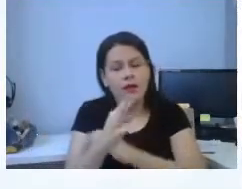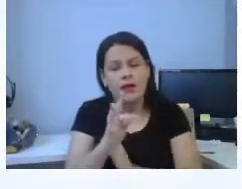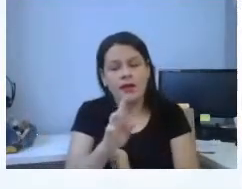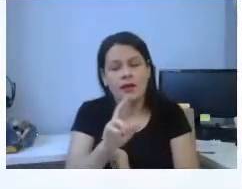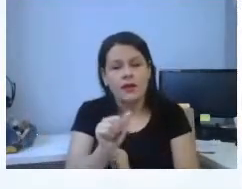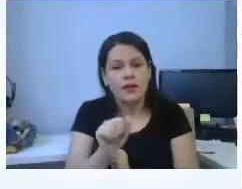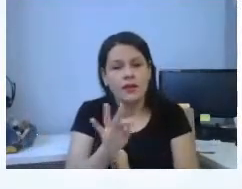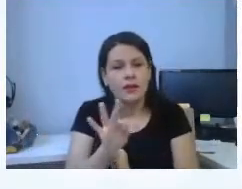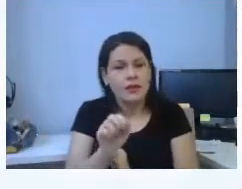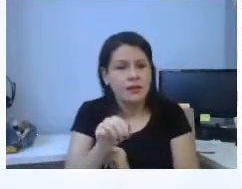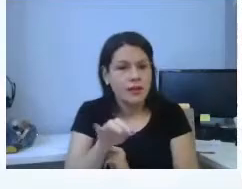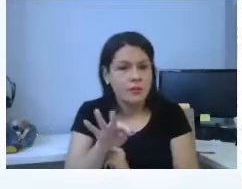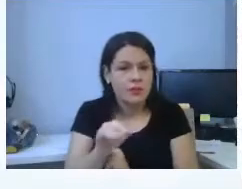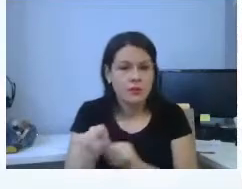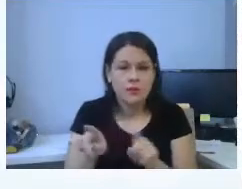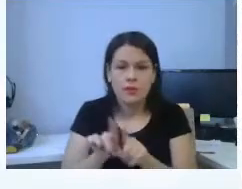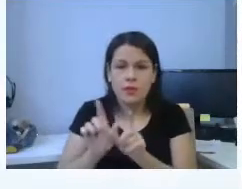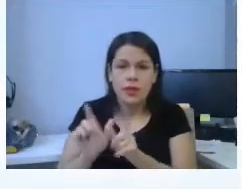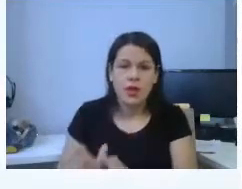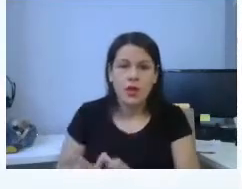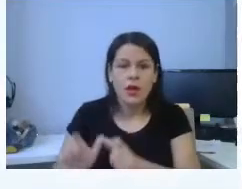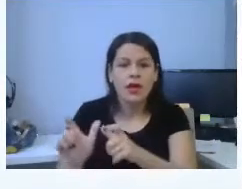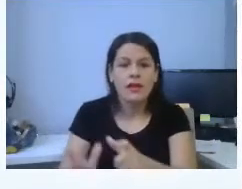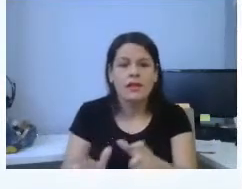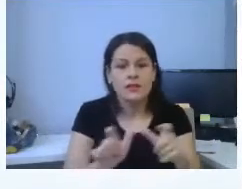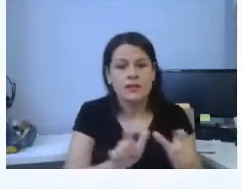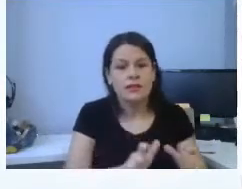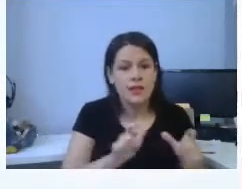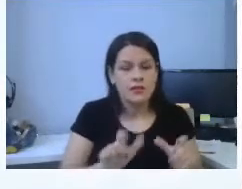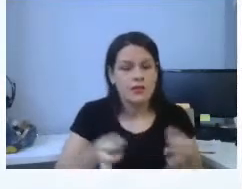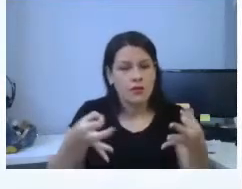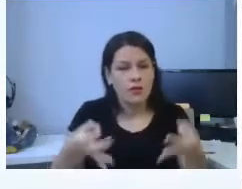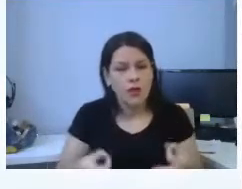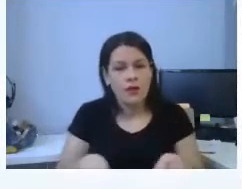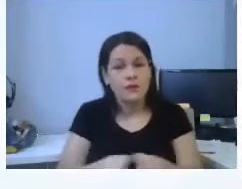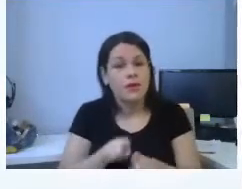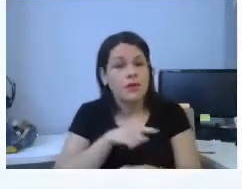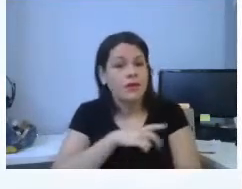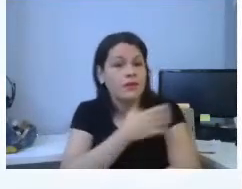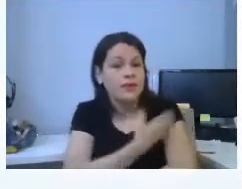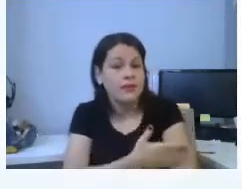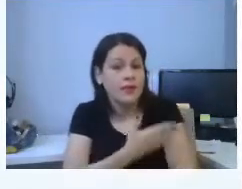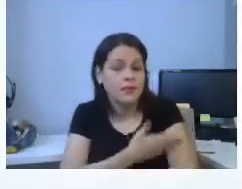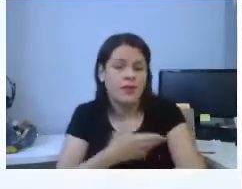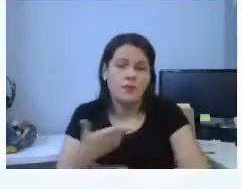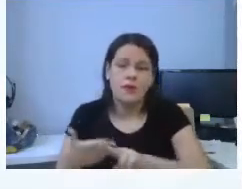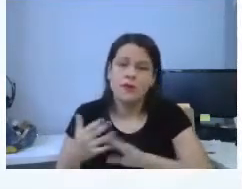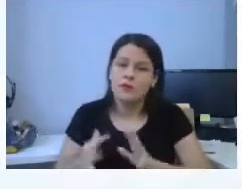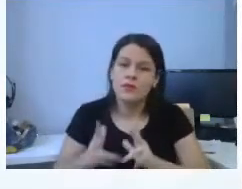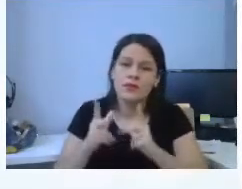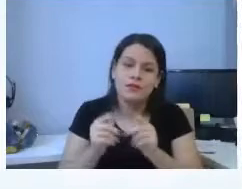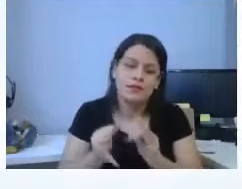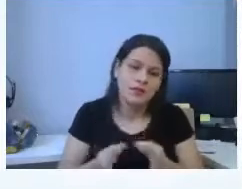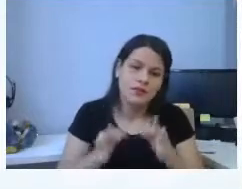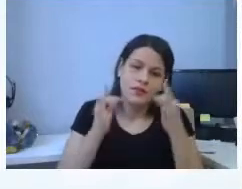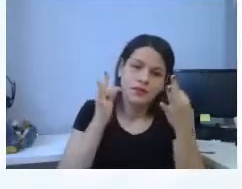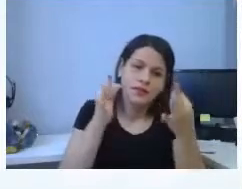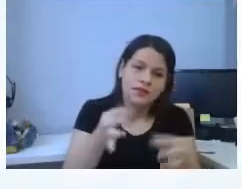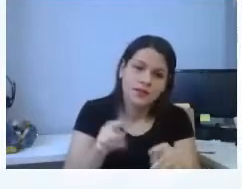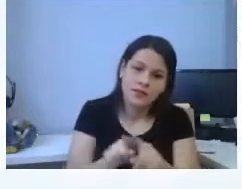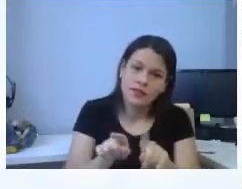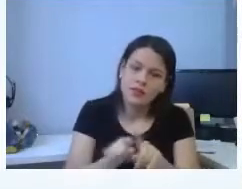do trabalho, da localização, né? Ele tem que ter essa adaptação e treinamento das pessoas para realizar